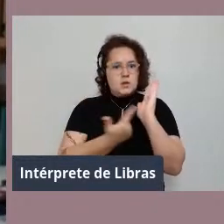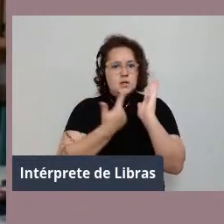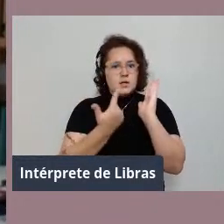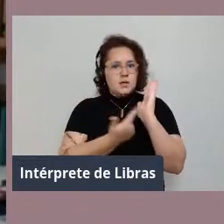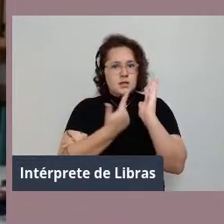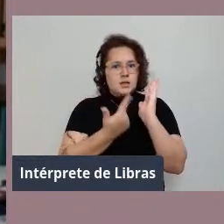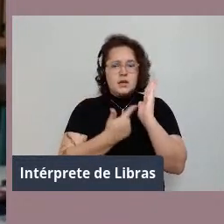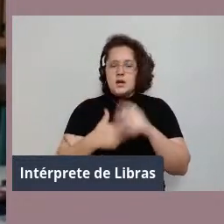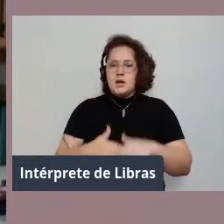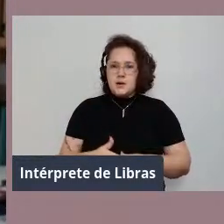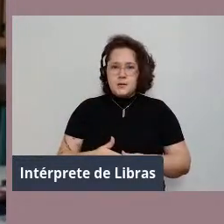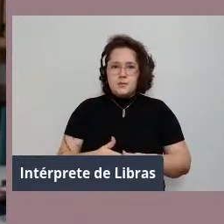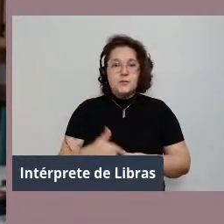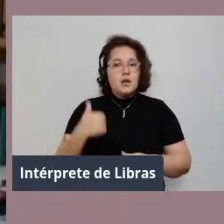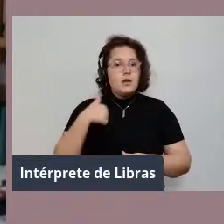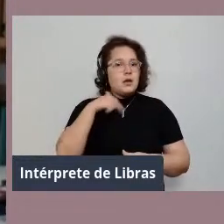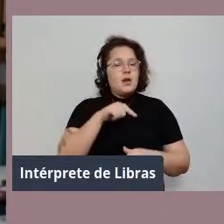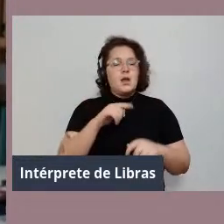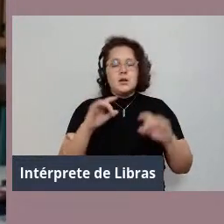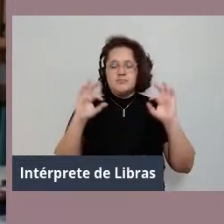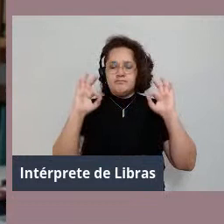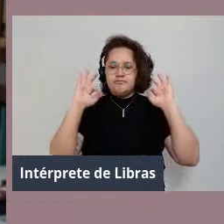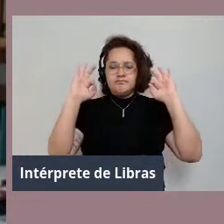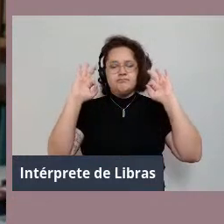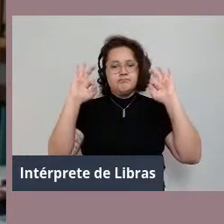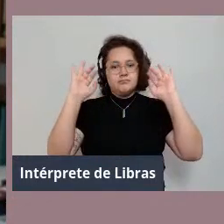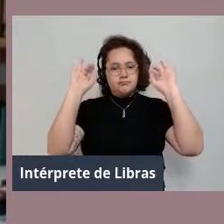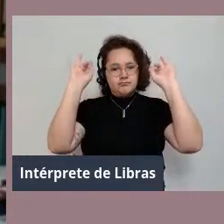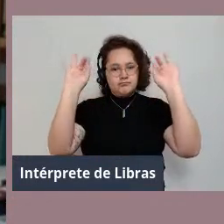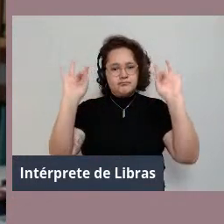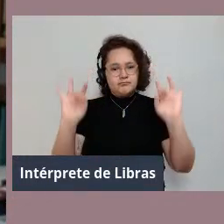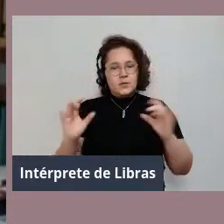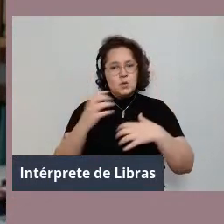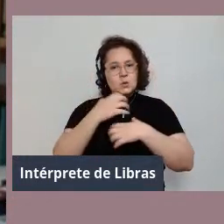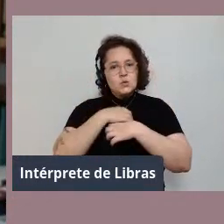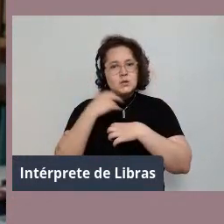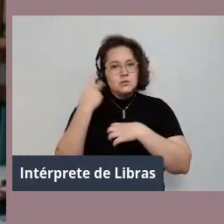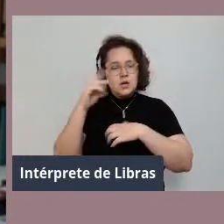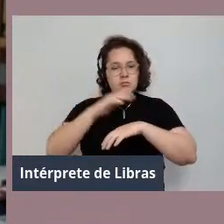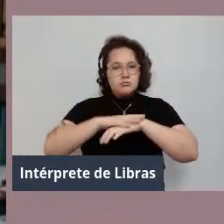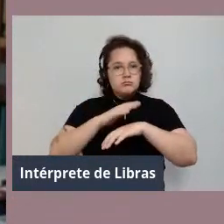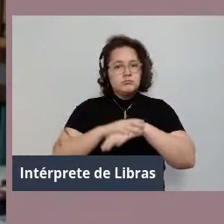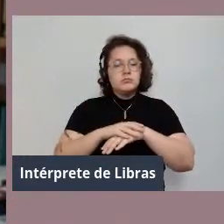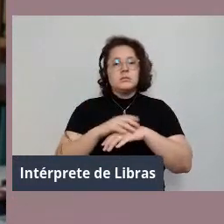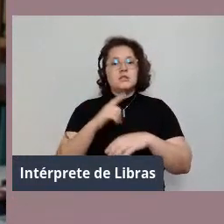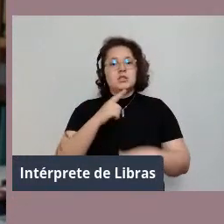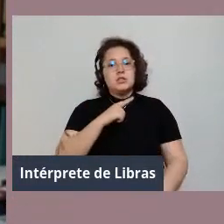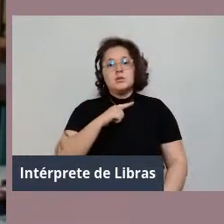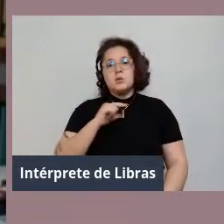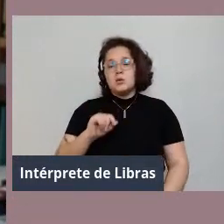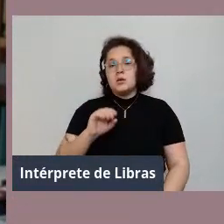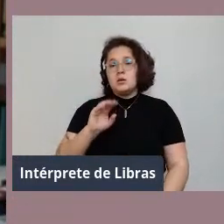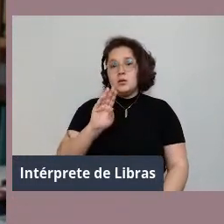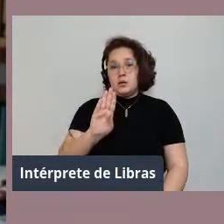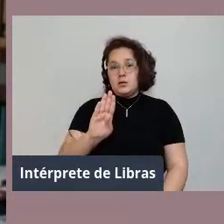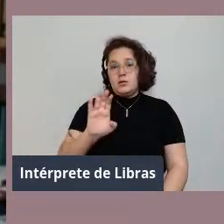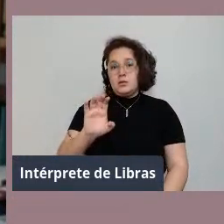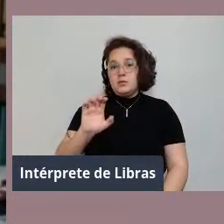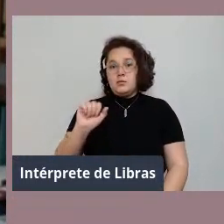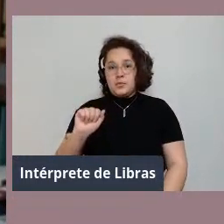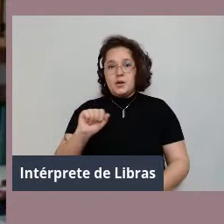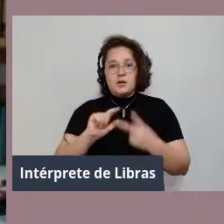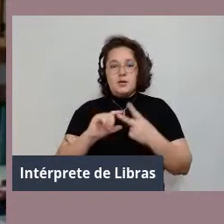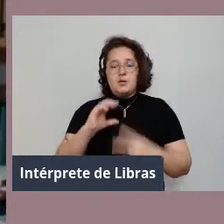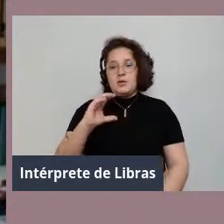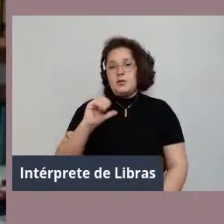no primor e requinte de sua concepção gráfica, sob os cuidados de nomes como Bea Feitler, Carlos